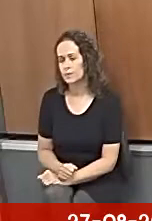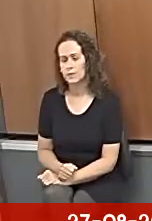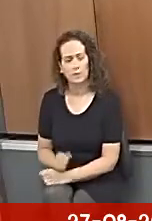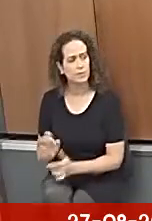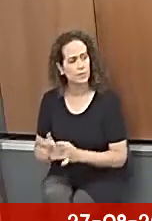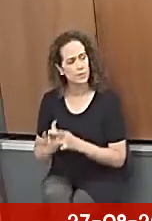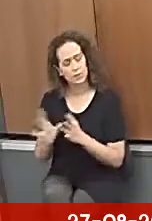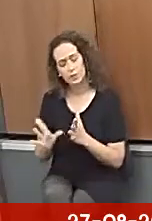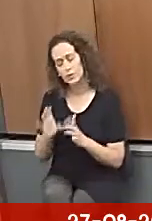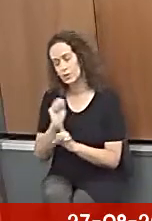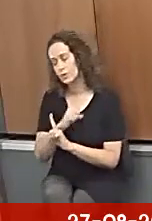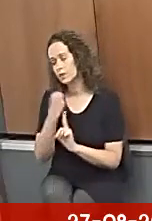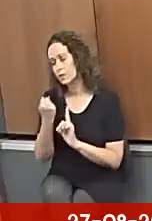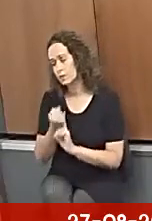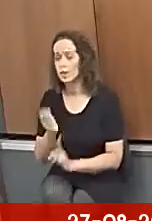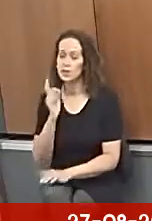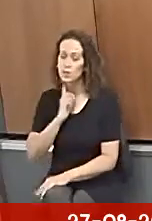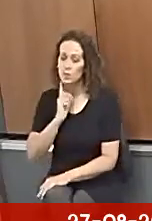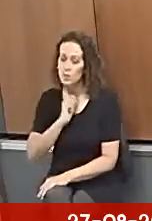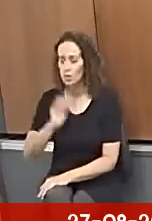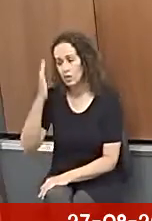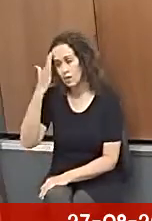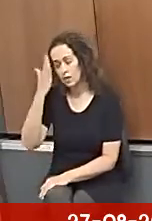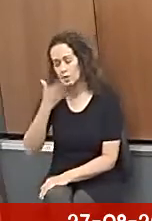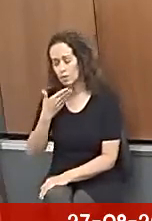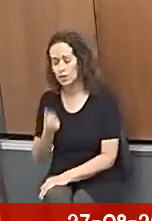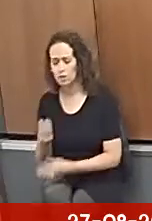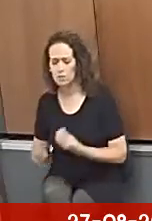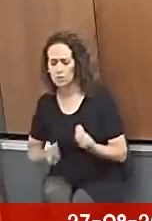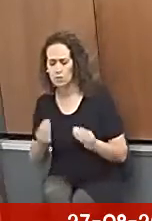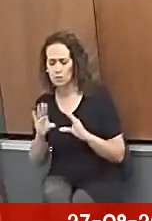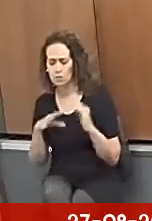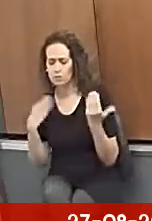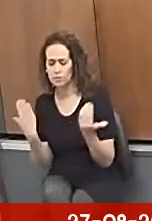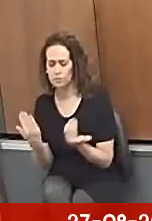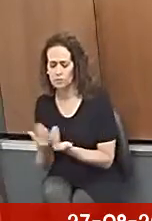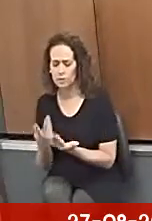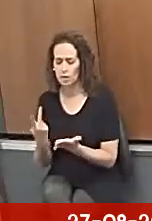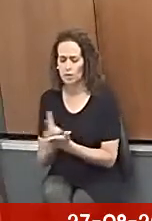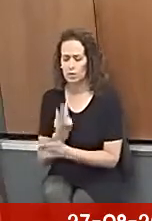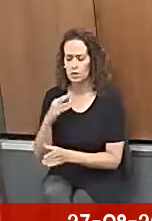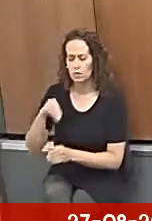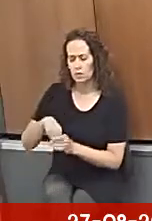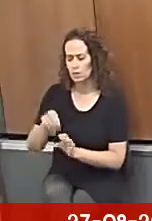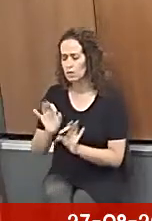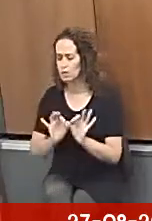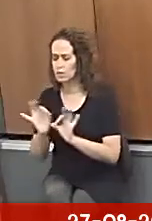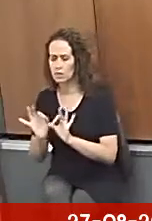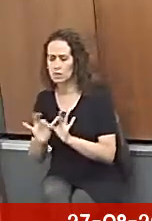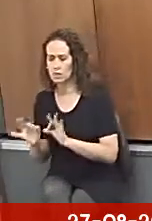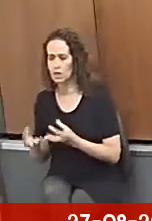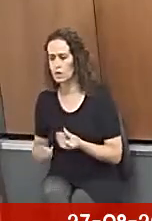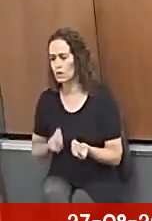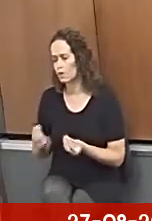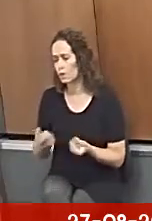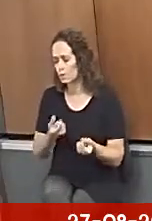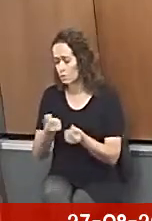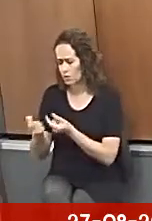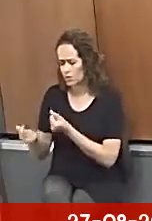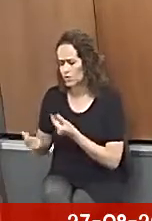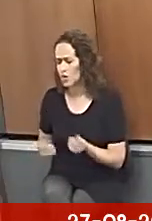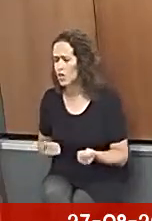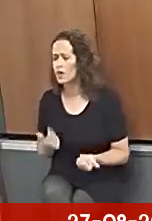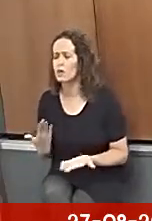sociedade mineira compreender melhor como funciona o estádio como o seu pé no estádio e como os recursos públicos estão sendo aplicados